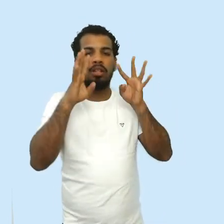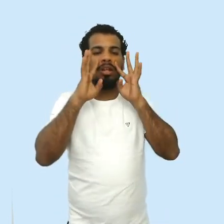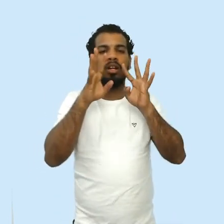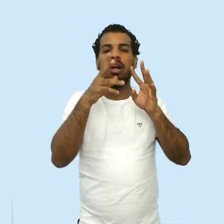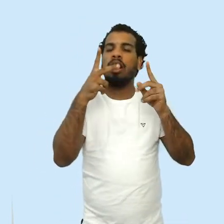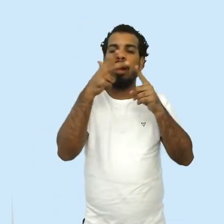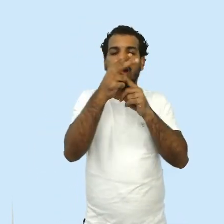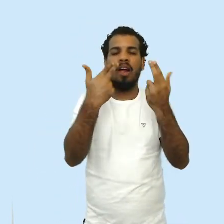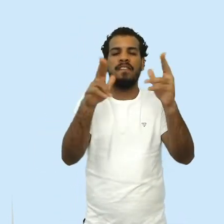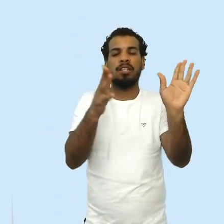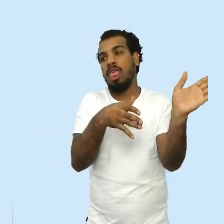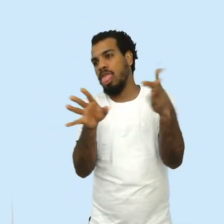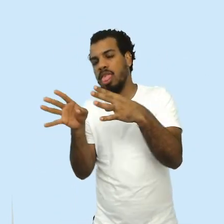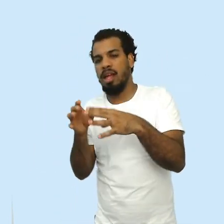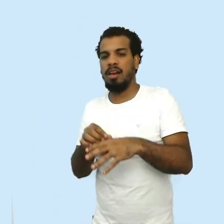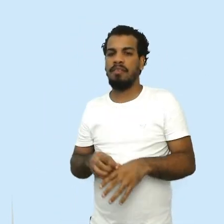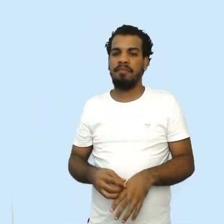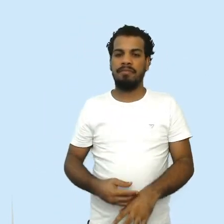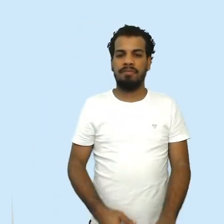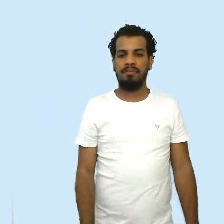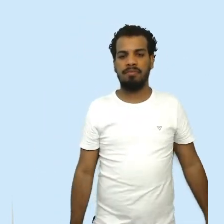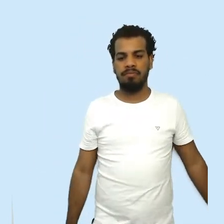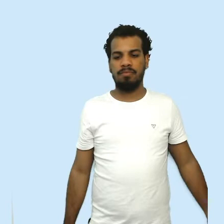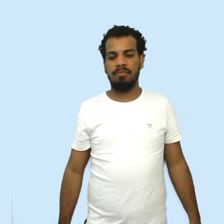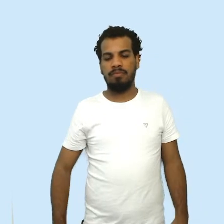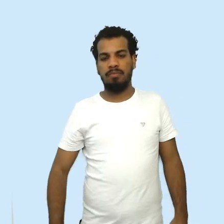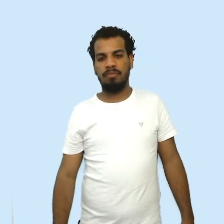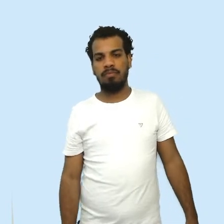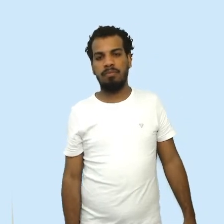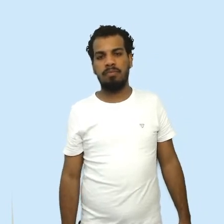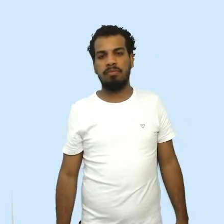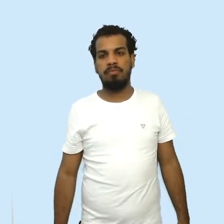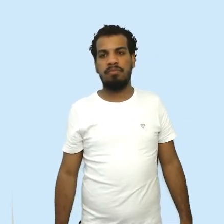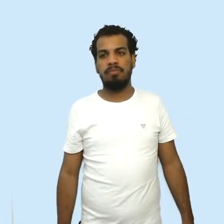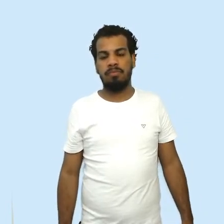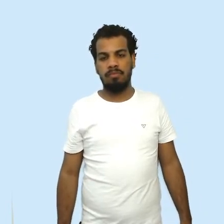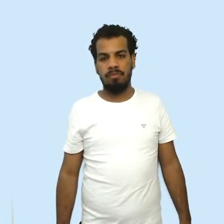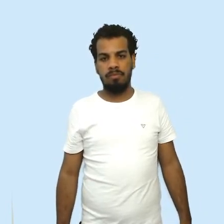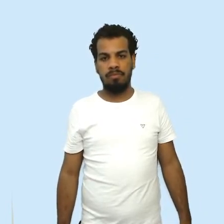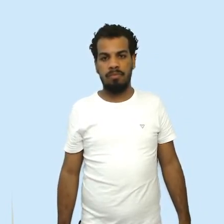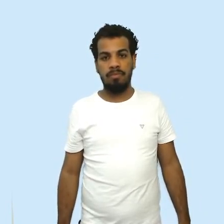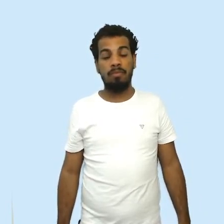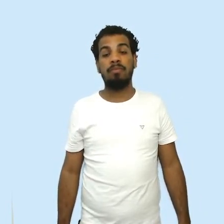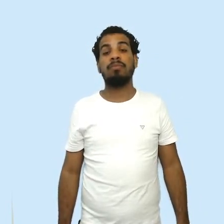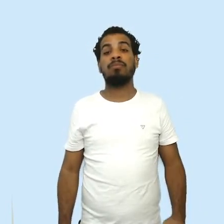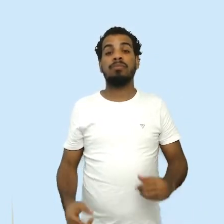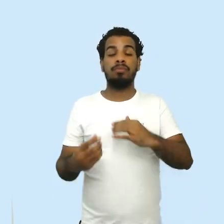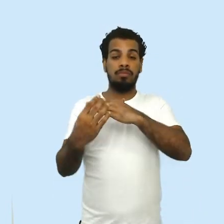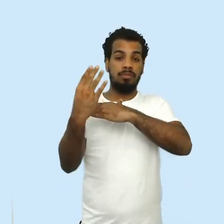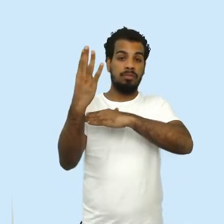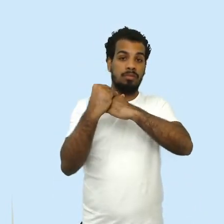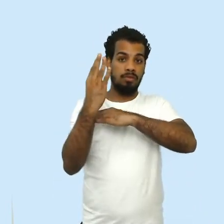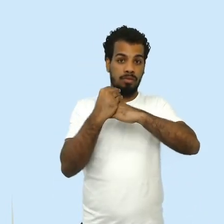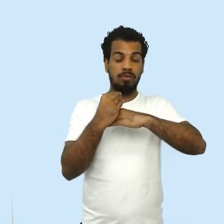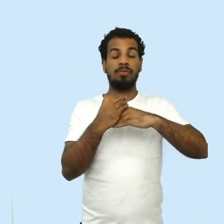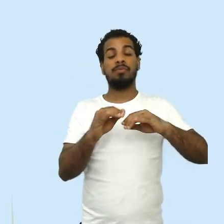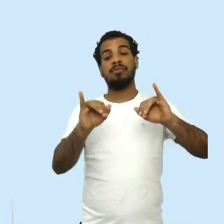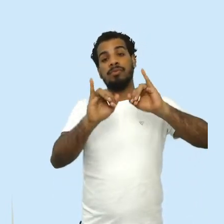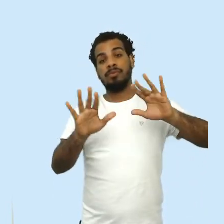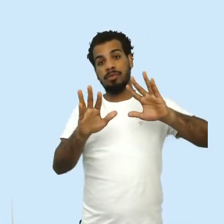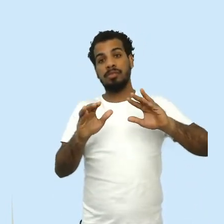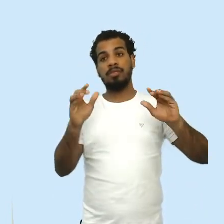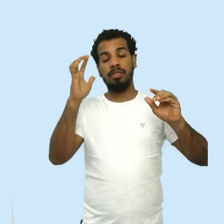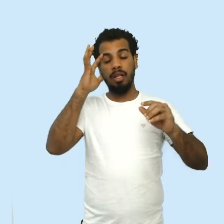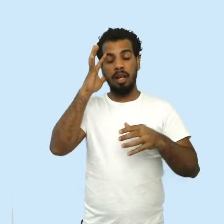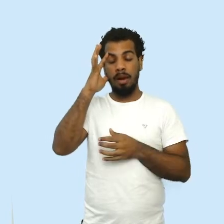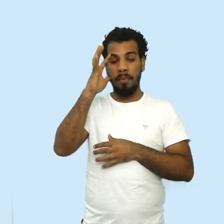as notícias elas mostram o que elas realmente querem dizer. Enquanto você está ali vendo aquelas fotos, aquela imagem, você para de pensar em coisas